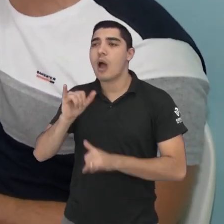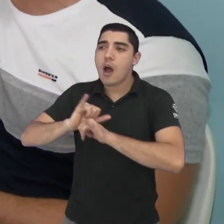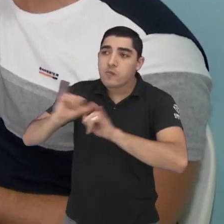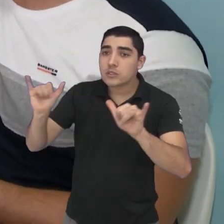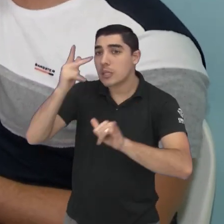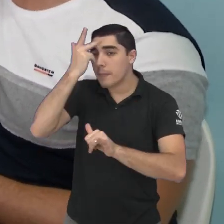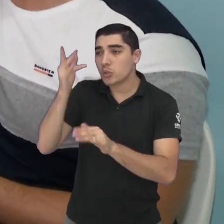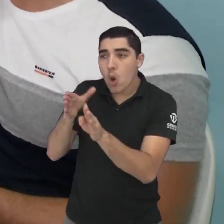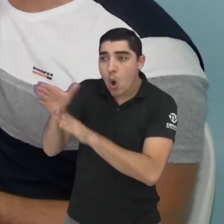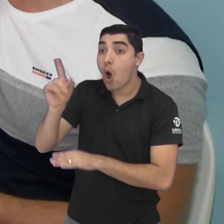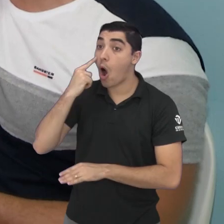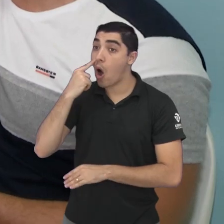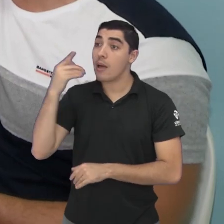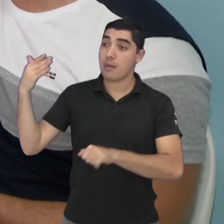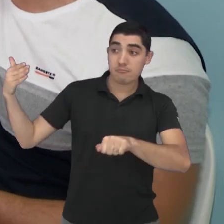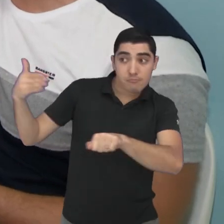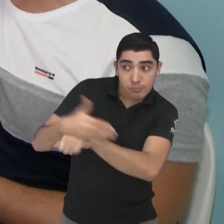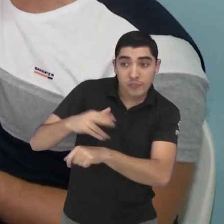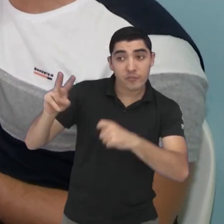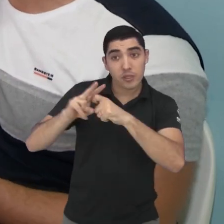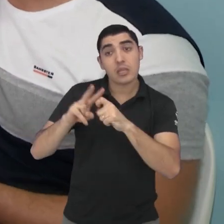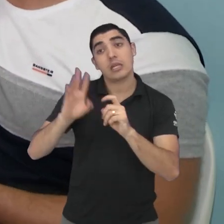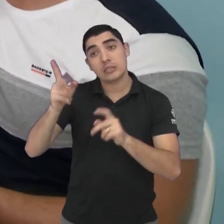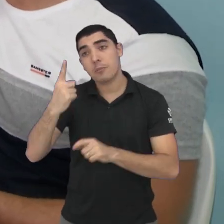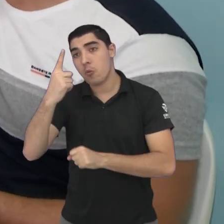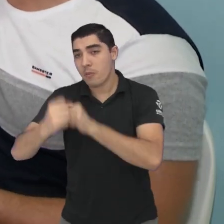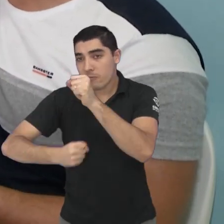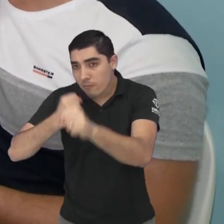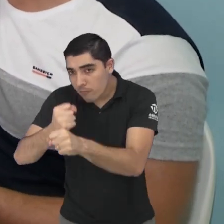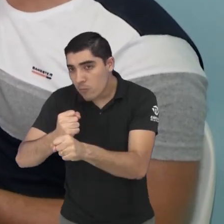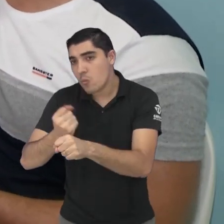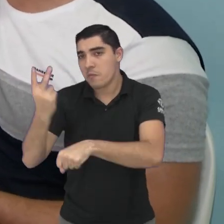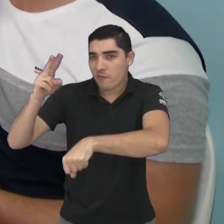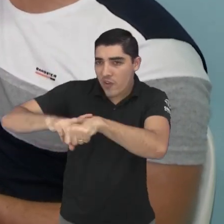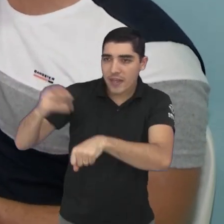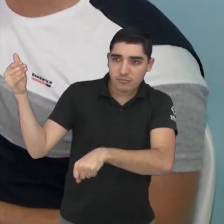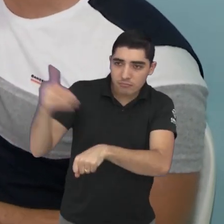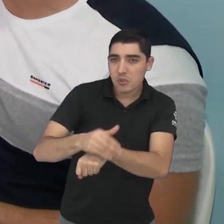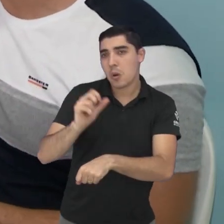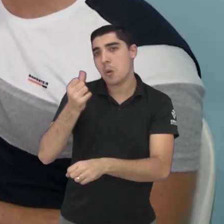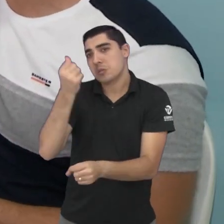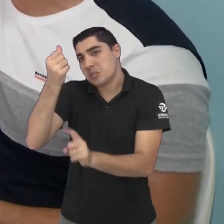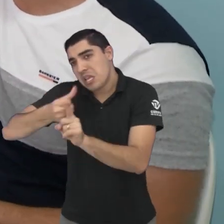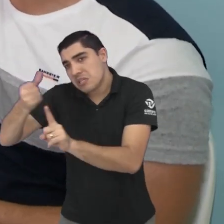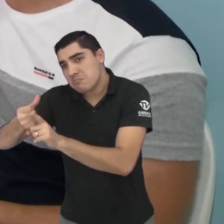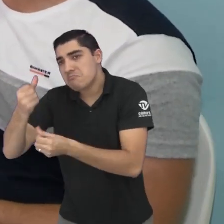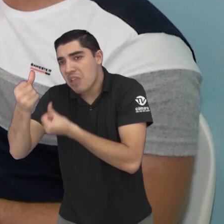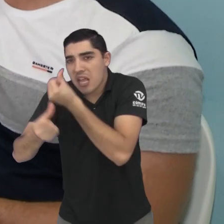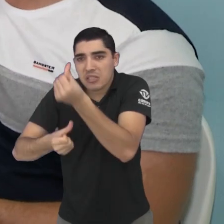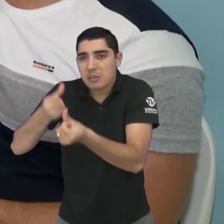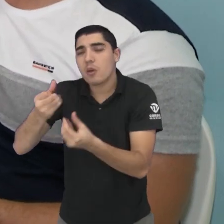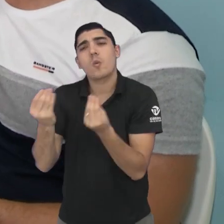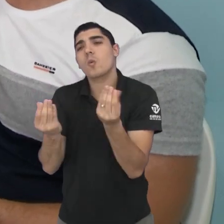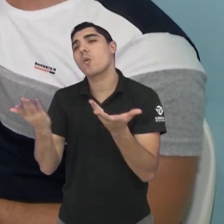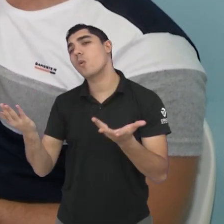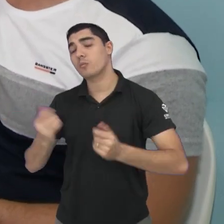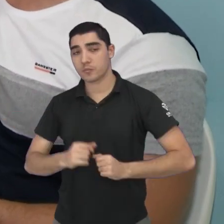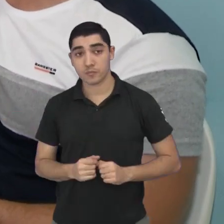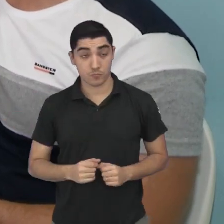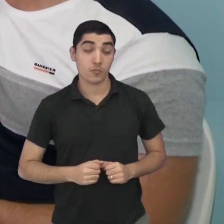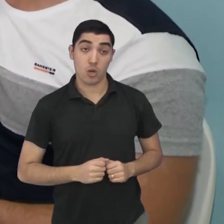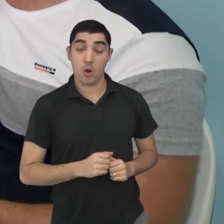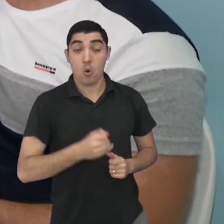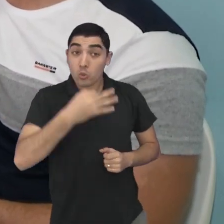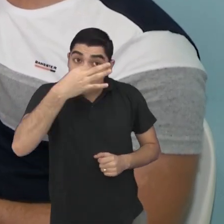6 meses, a gente procurar um especialista para fazer algum procedimento? Como é que é a recomendação? O ideal é que o animal